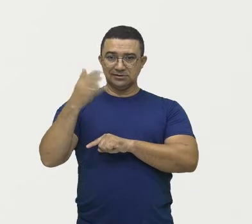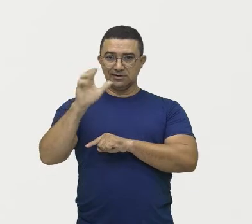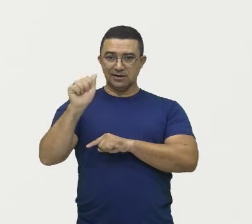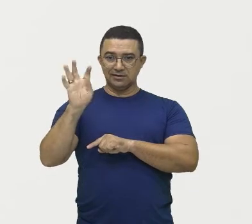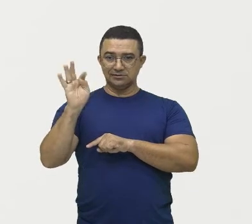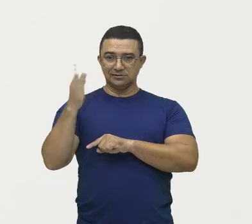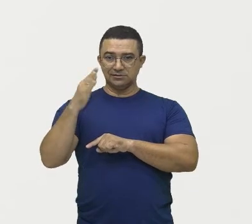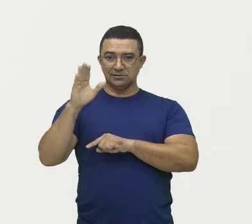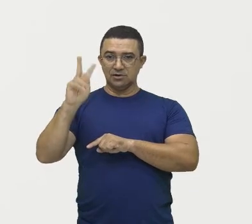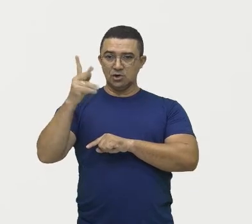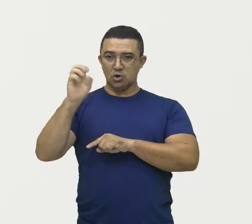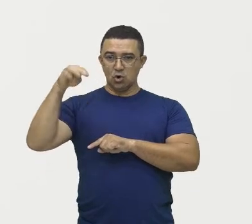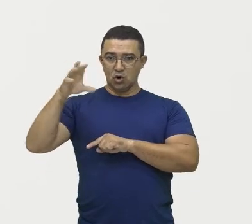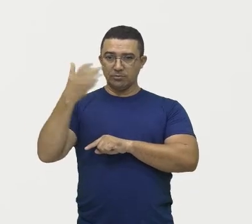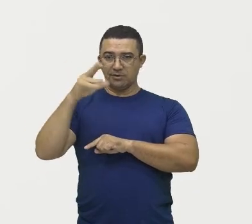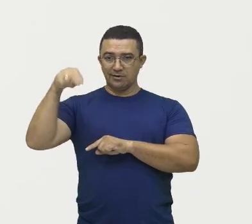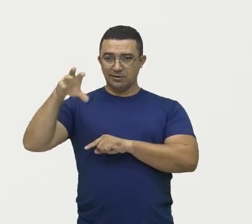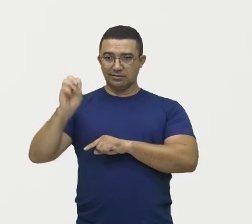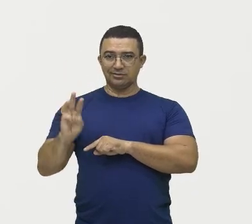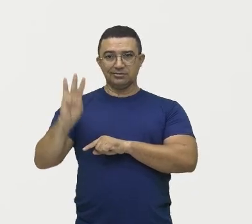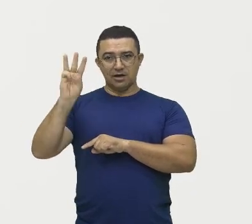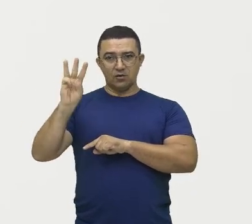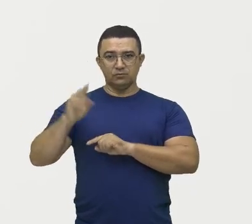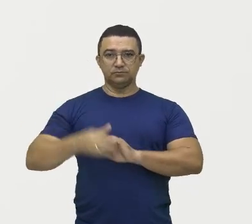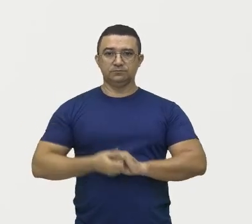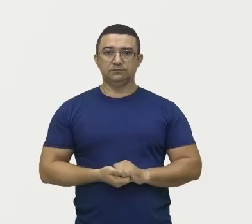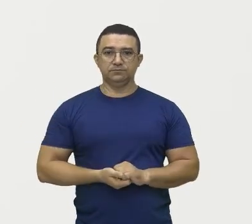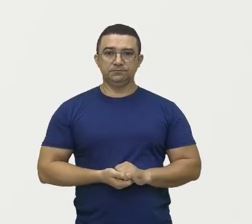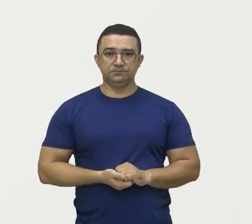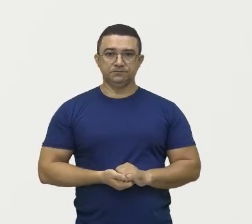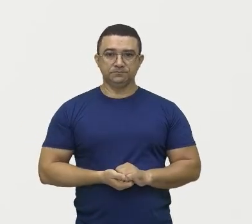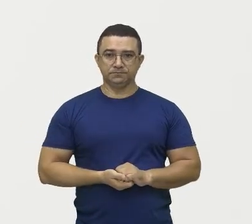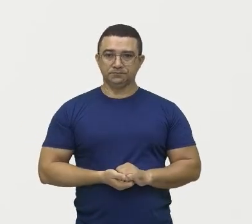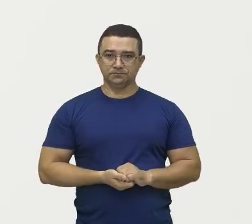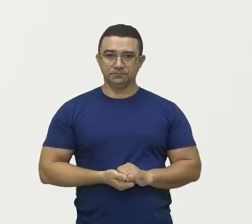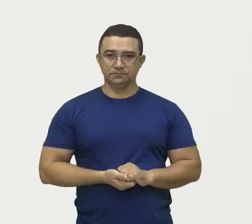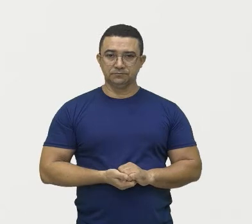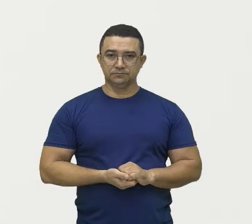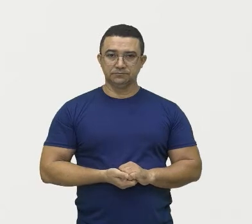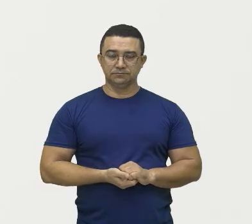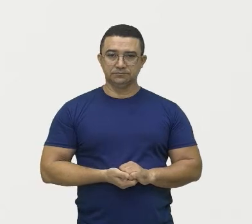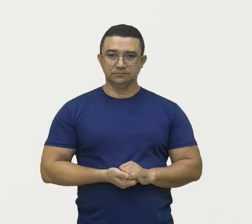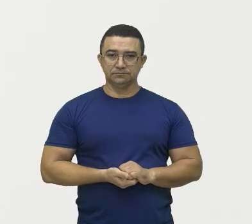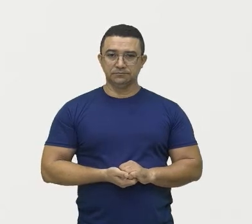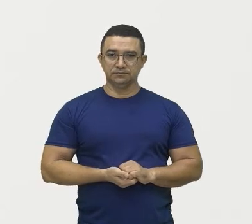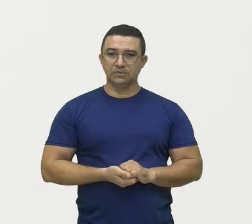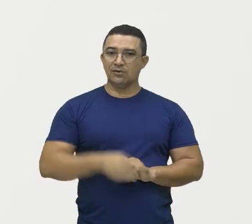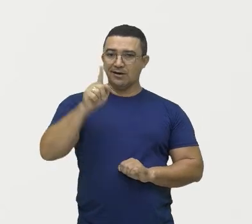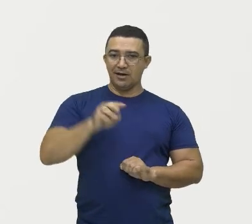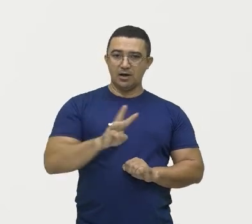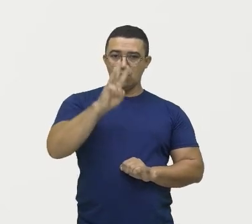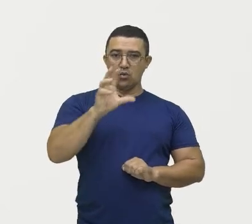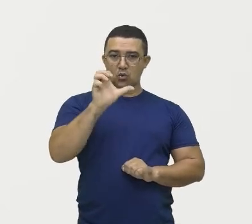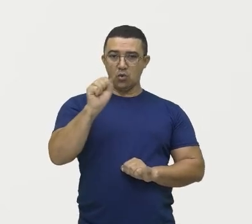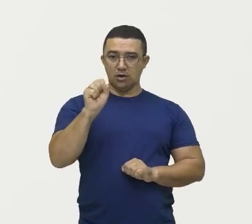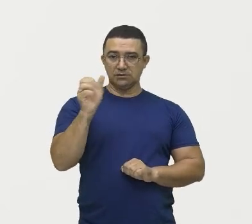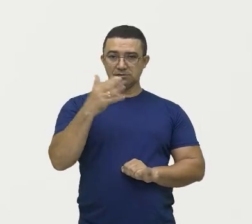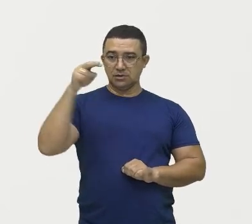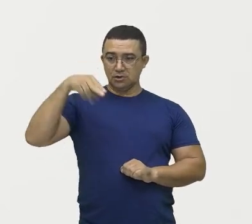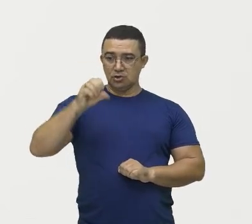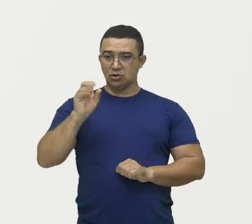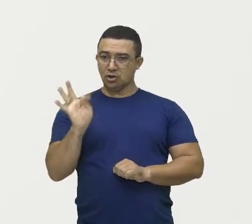então, frase negativa, né? A forma abreviada de was not. Só que é passado, então já